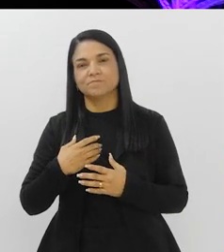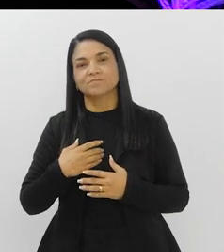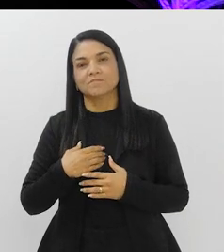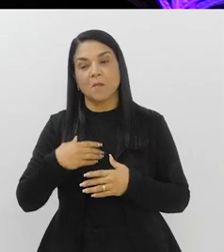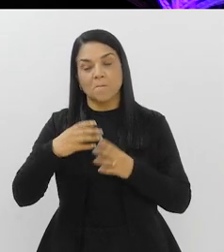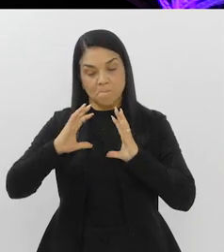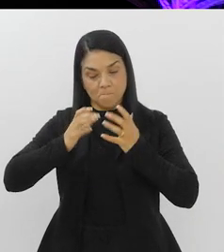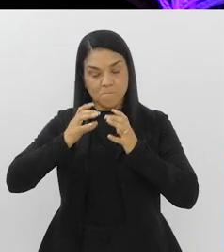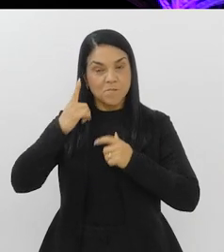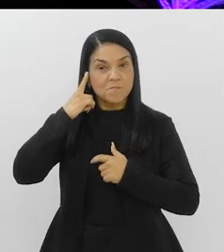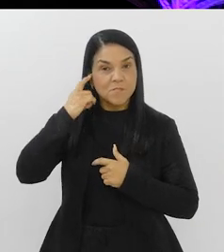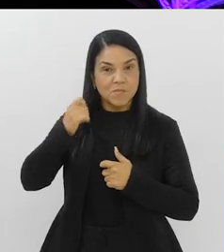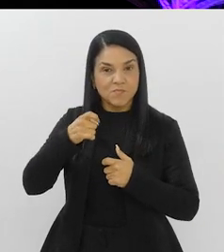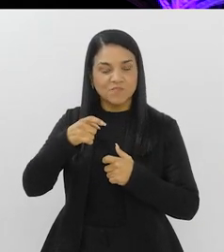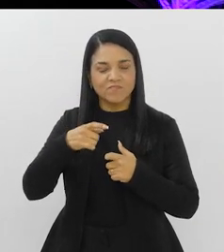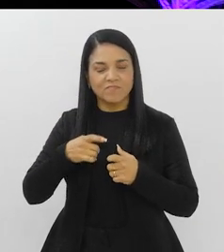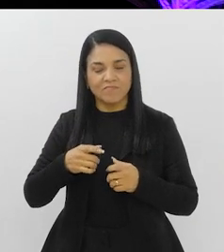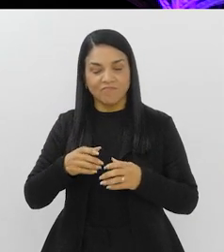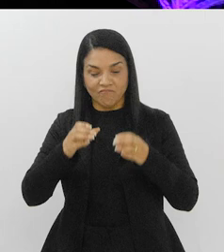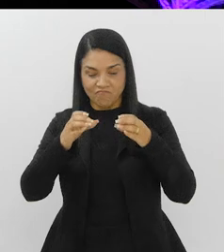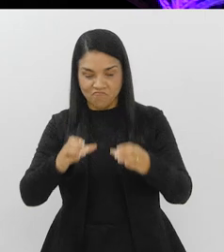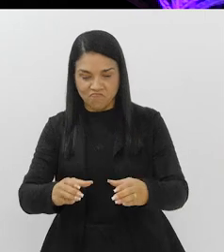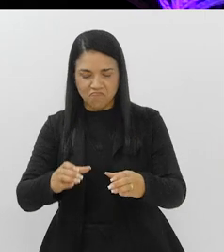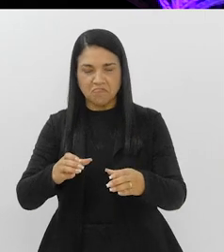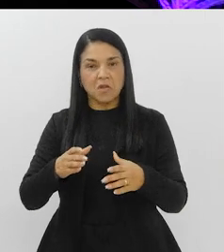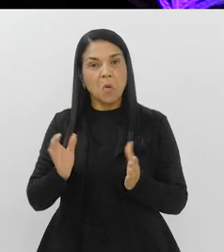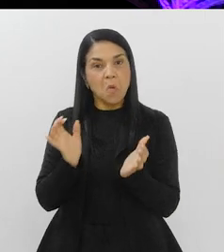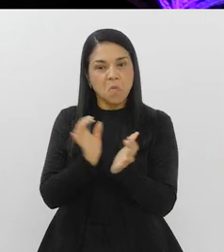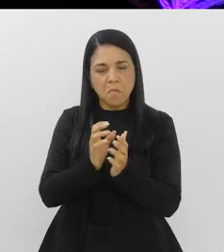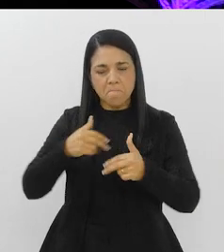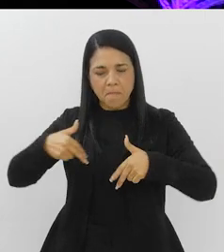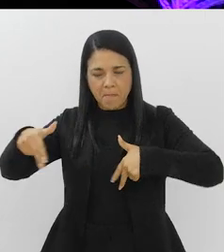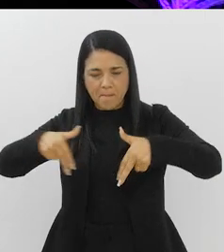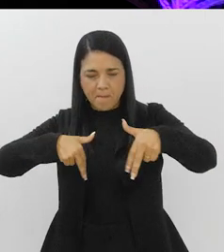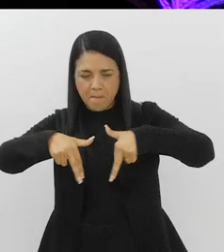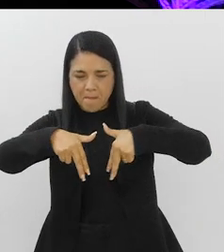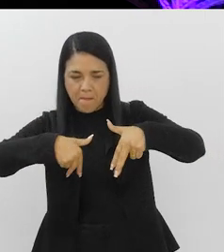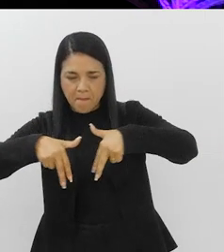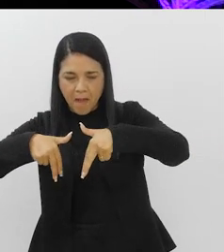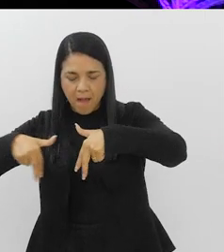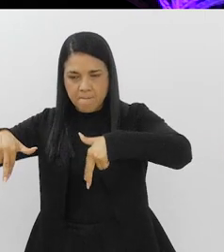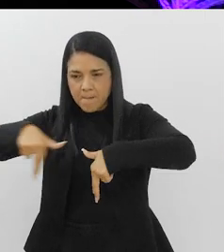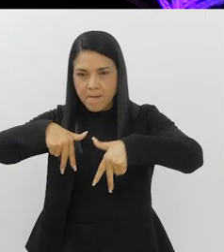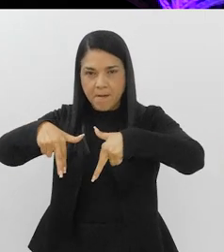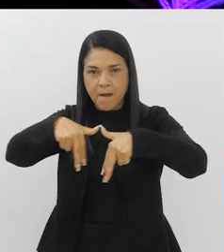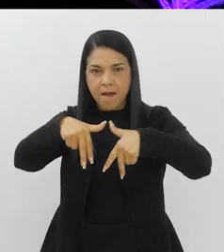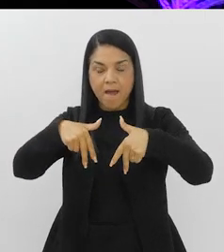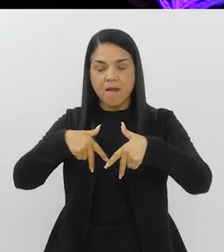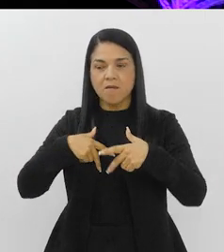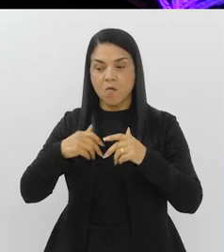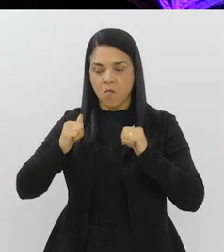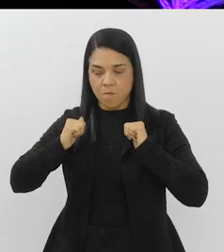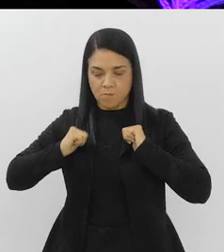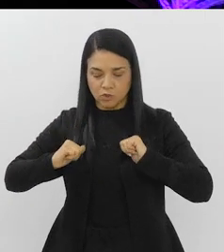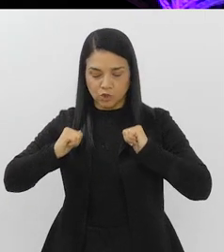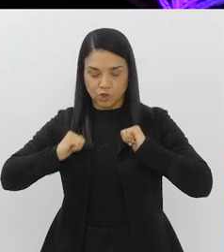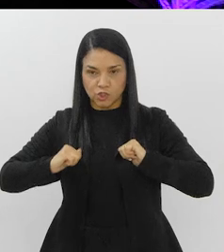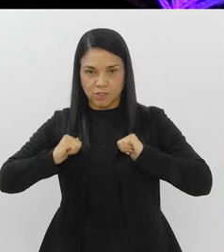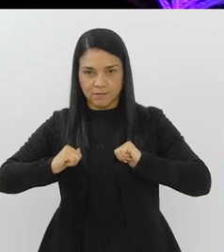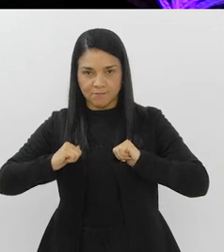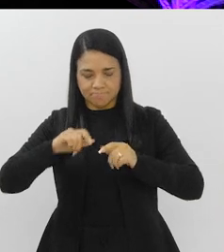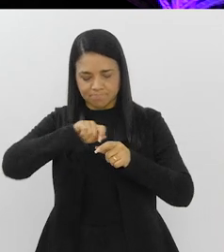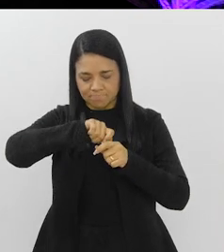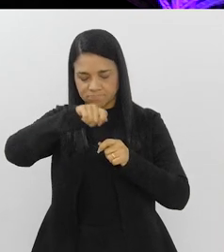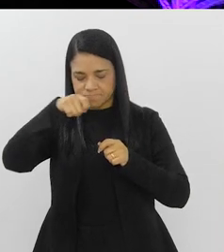guiso para lá levei a bola de guiso coloquei a bola de gu o pessoal começou a jogar a bola lá e eu peguei minha bola dentro da mochila e